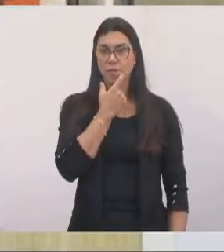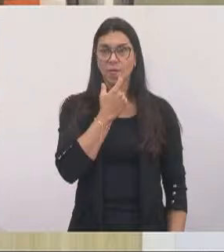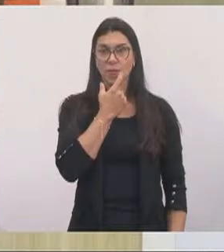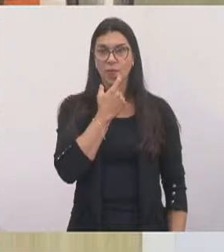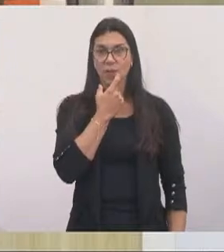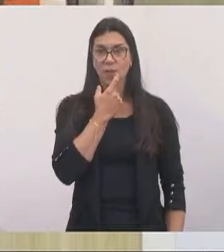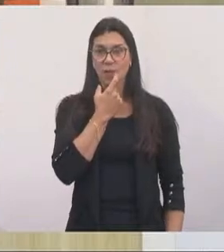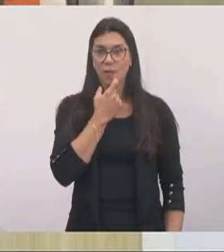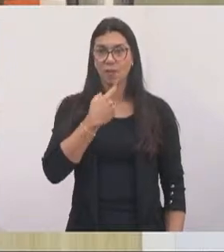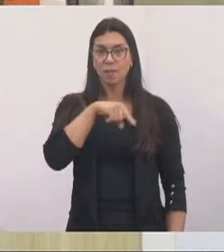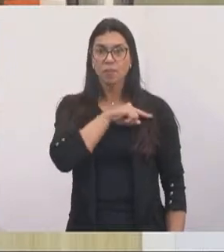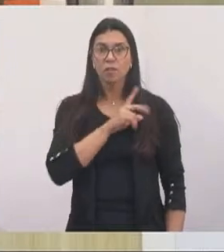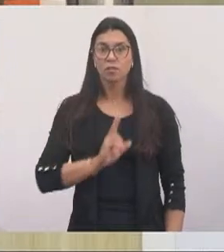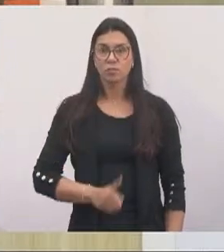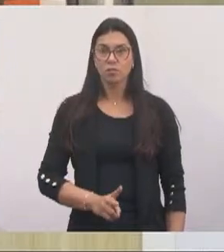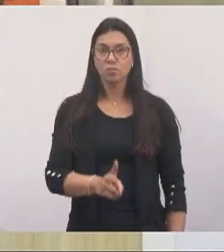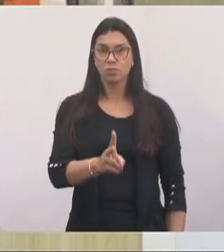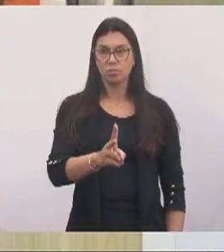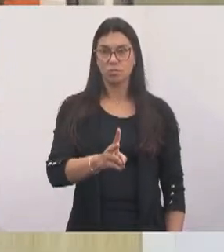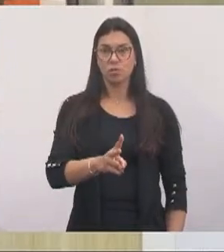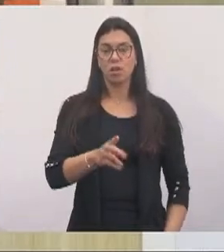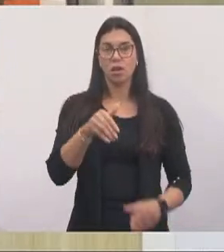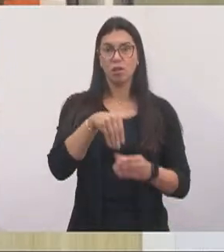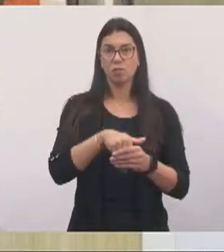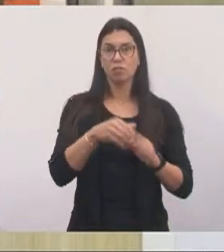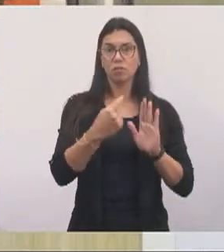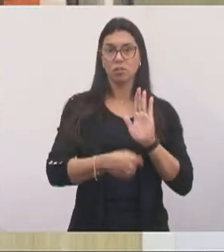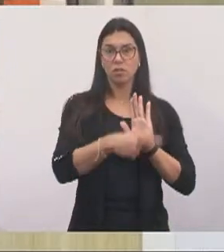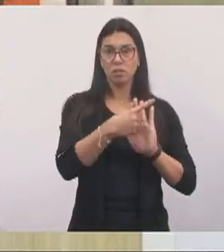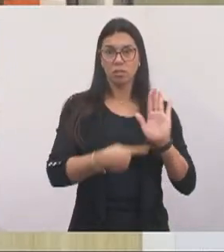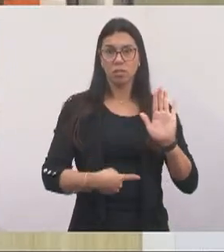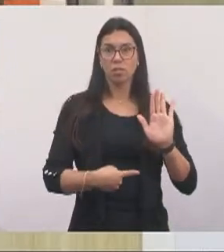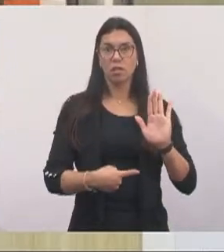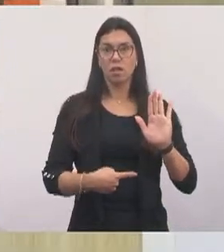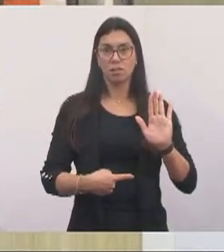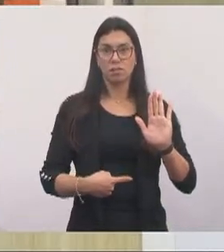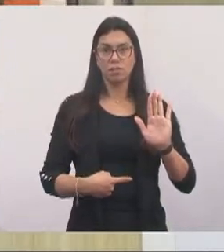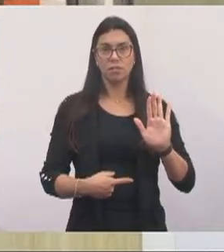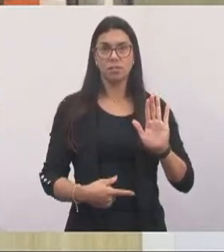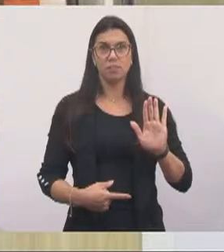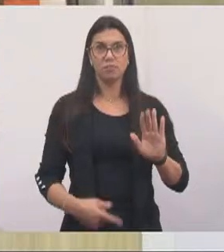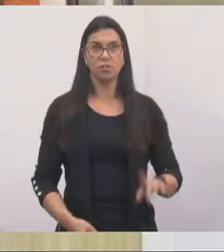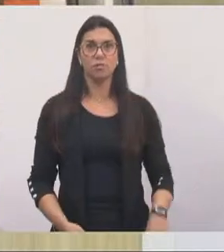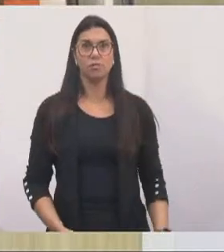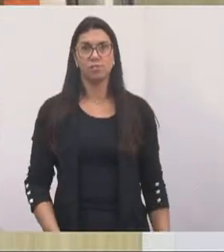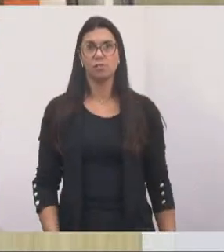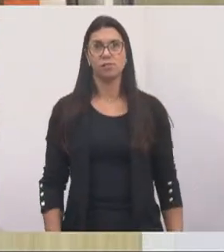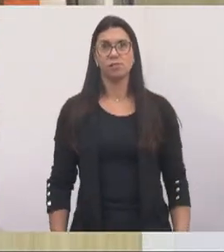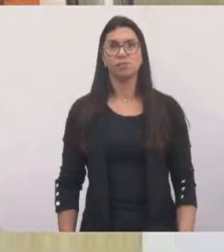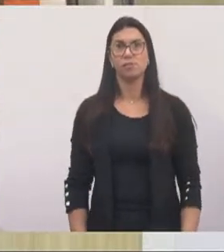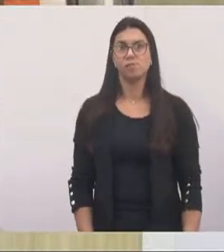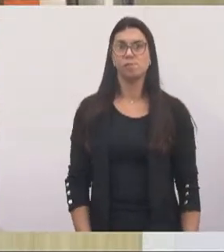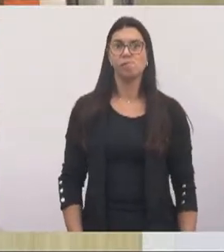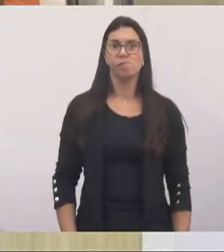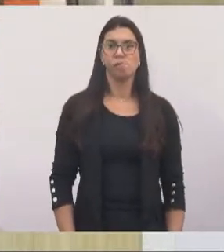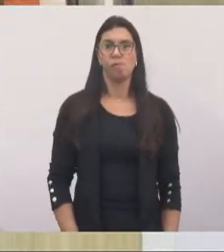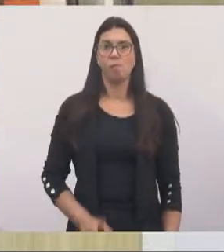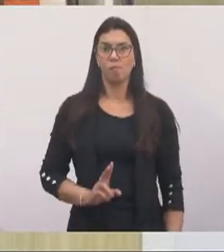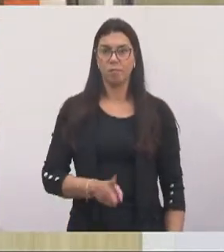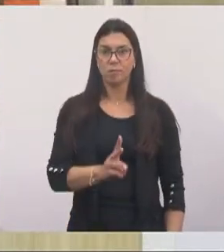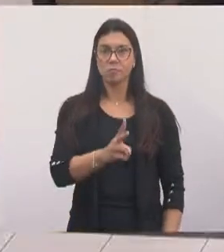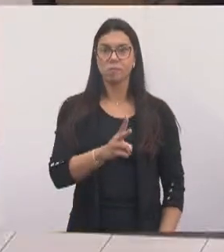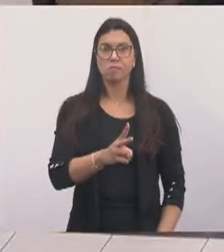vamos... Questão de ordem, senhor presidente. A votação do veto. Não tem mais questão de ordem. Acabou a questão de ordem. Vamos continuar a votação do